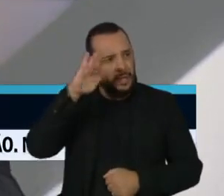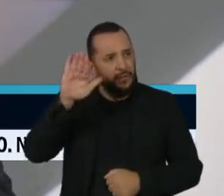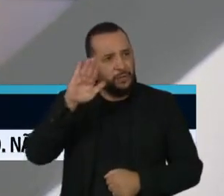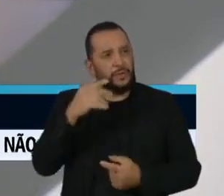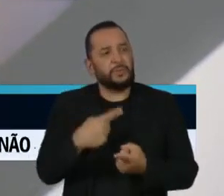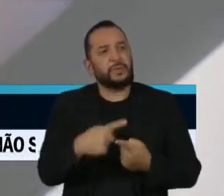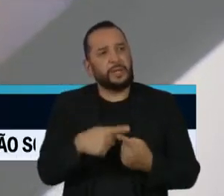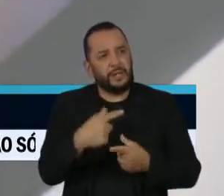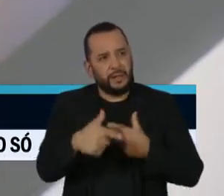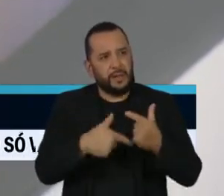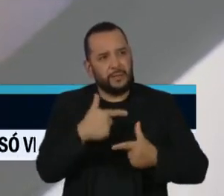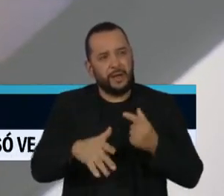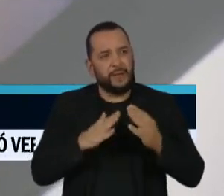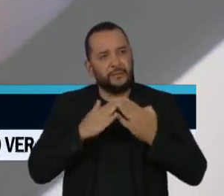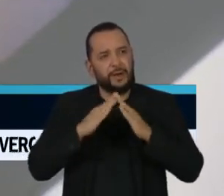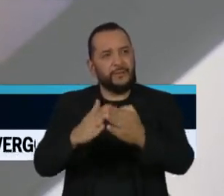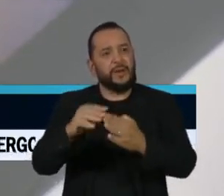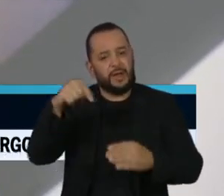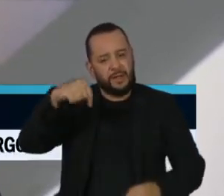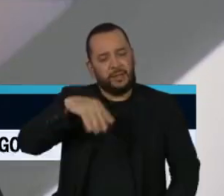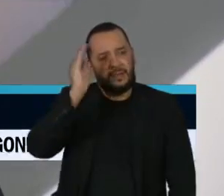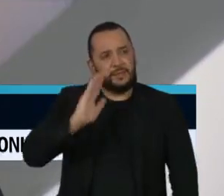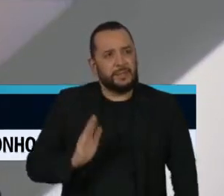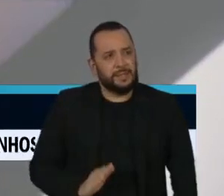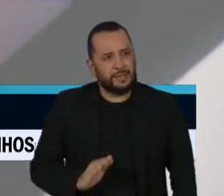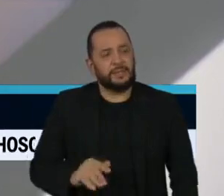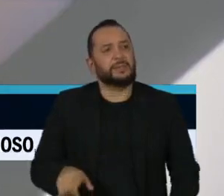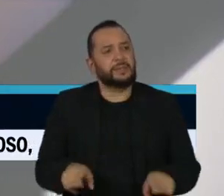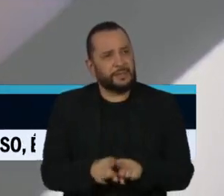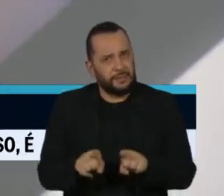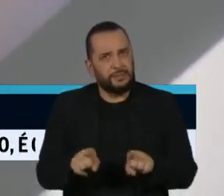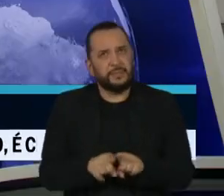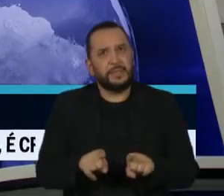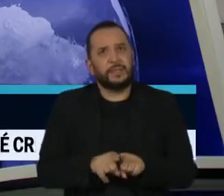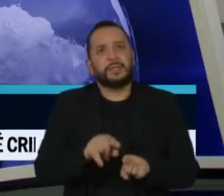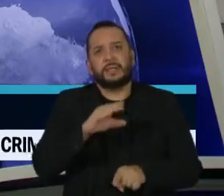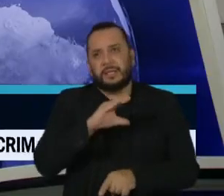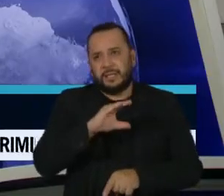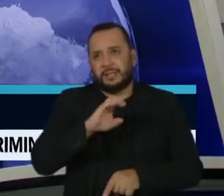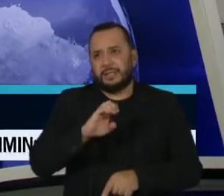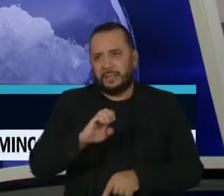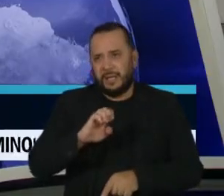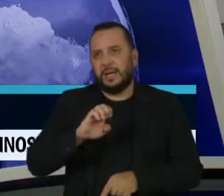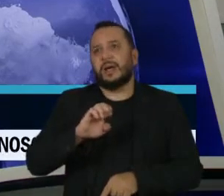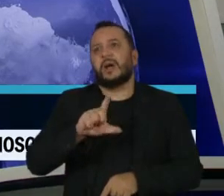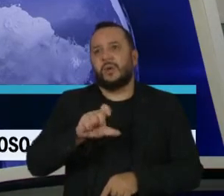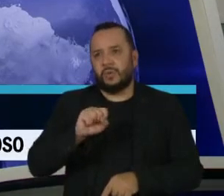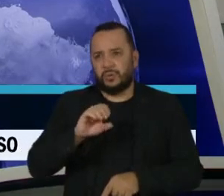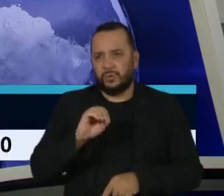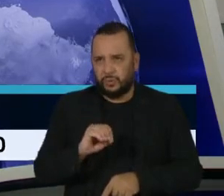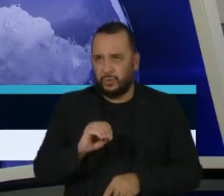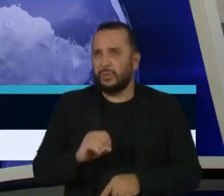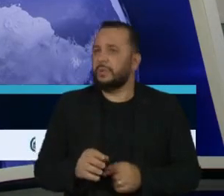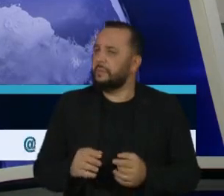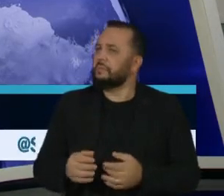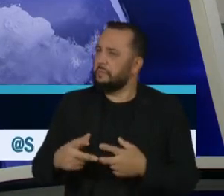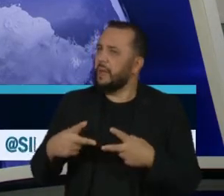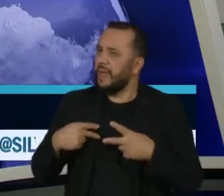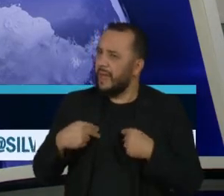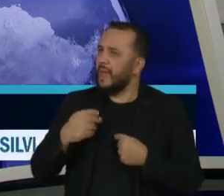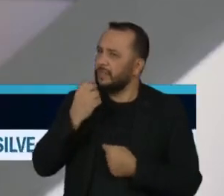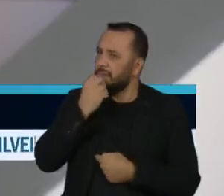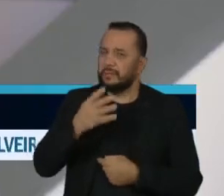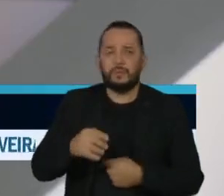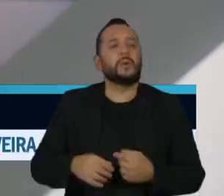trabalho nas favelas brasileiras, por conta, não é, Celso Ataíde, né? Celso Ataíde, presidente da CUFA. Ele merece mesmo.